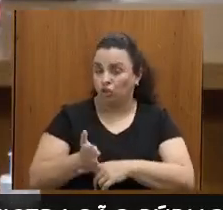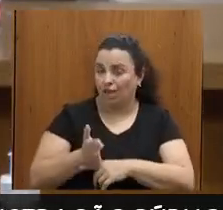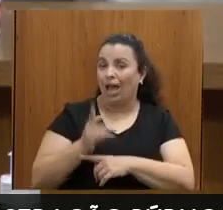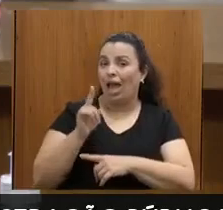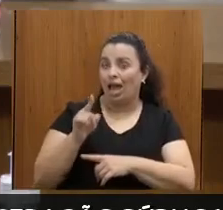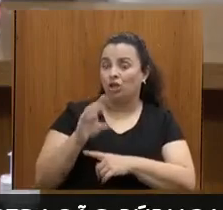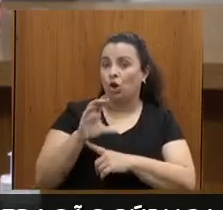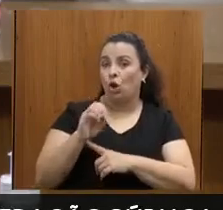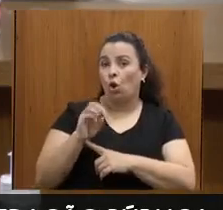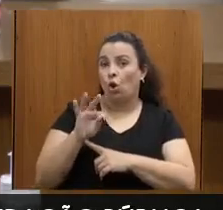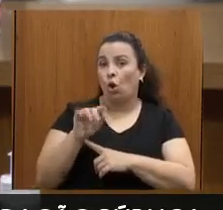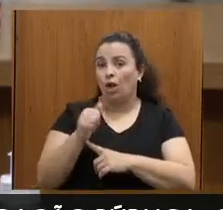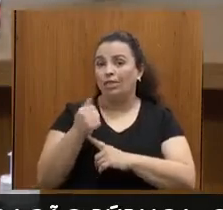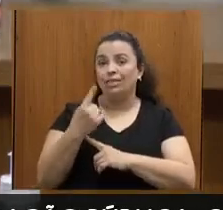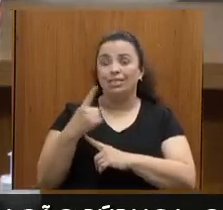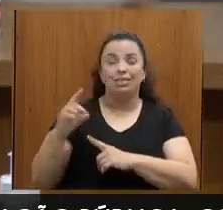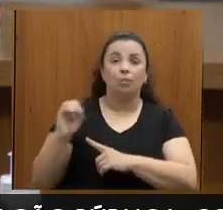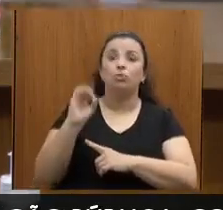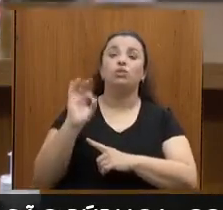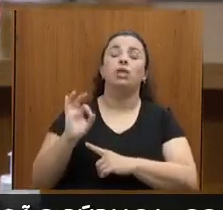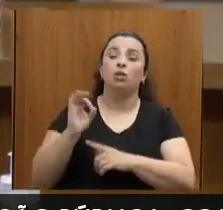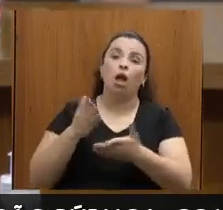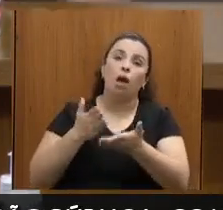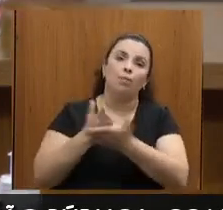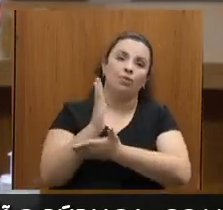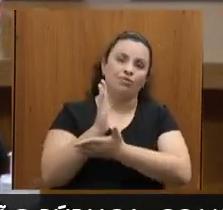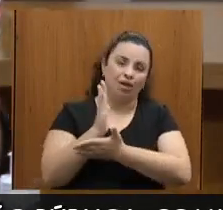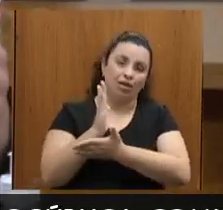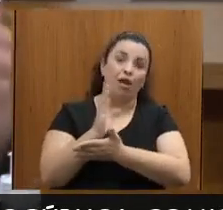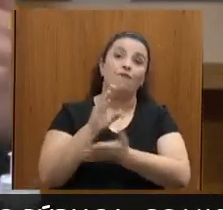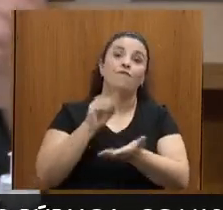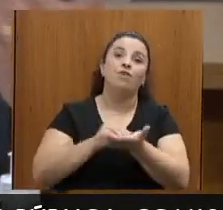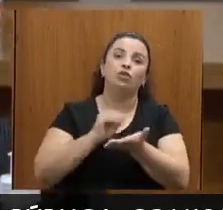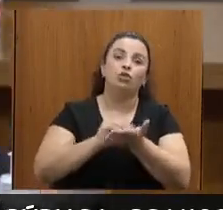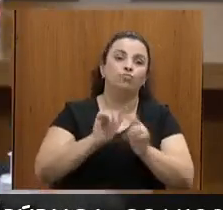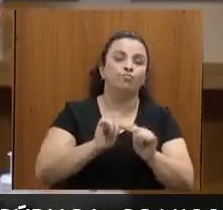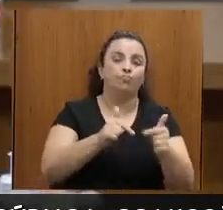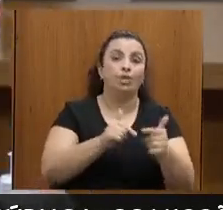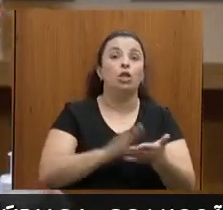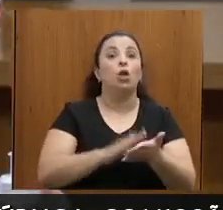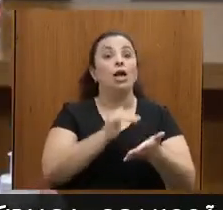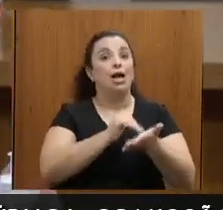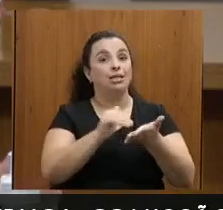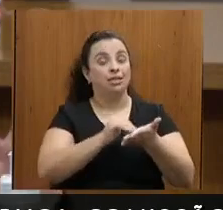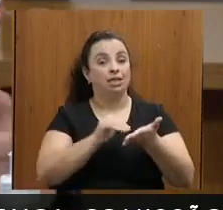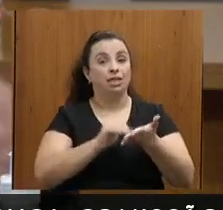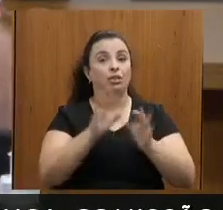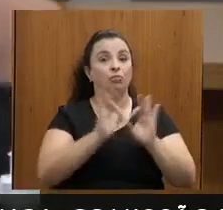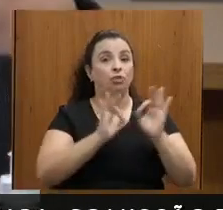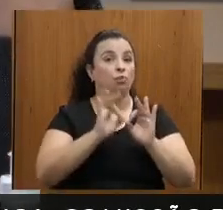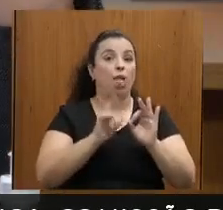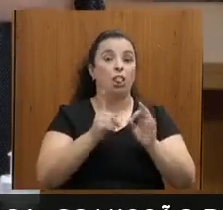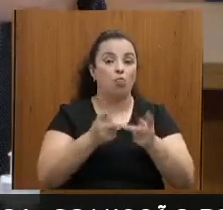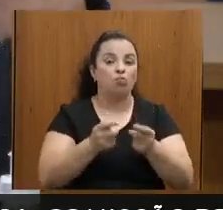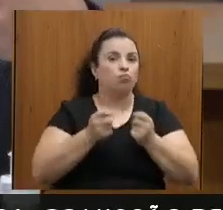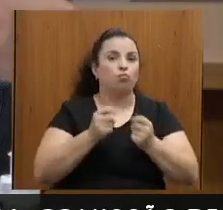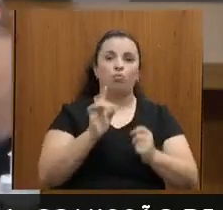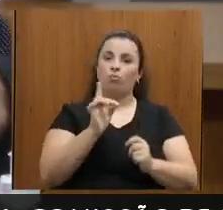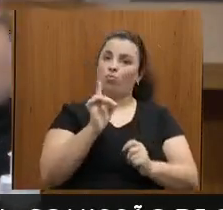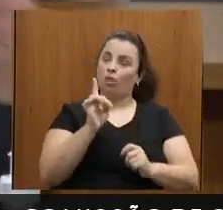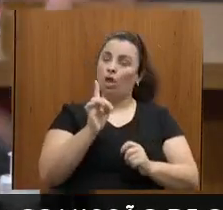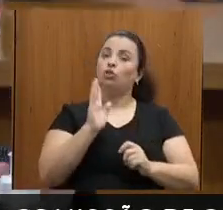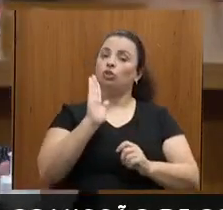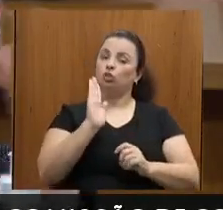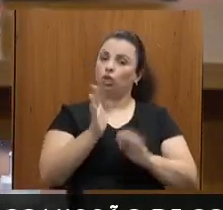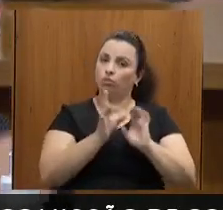cotas aprovadas para que os órgãos possam executar. Então a Secretaria de Planejamento não reteve esse recurso, o recurso foi realmente